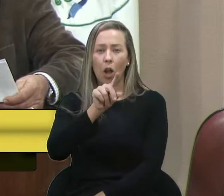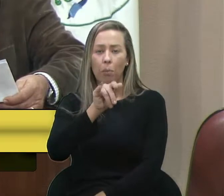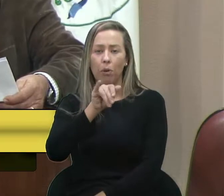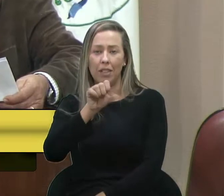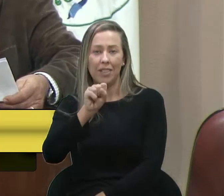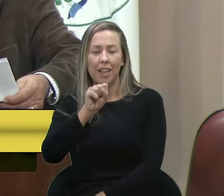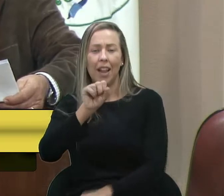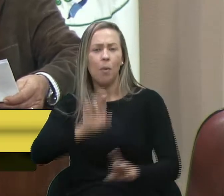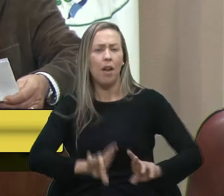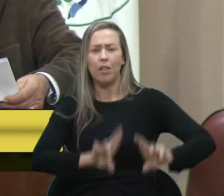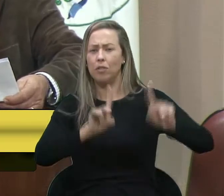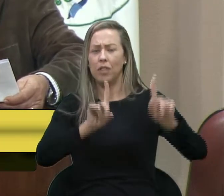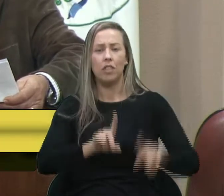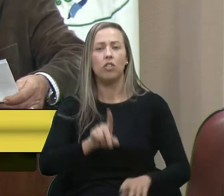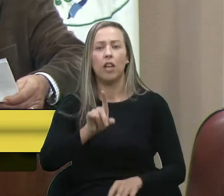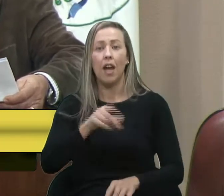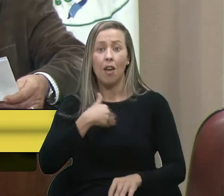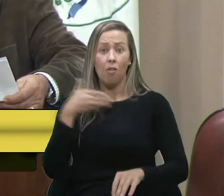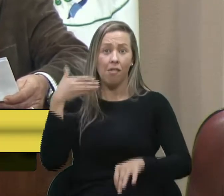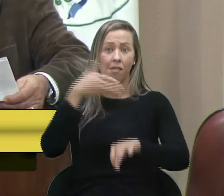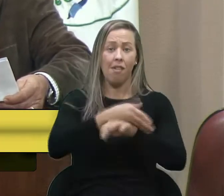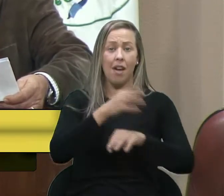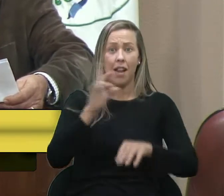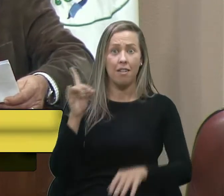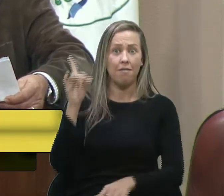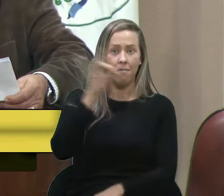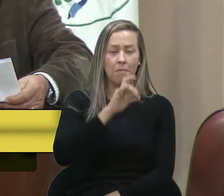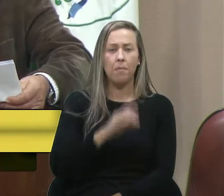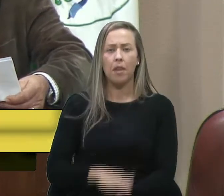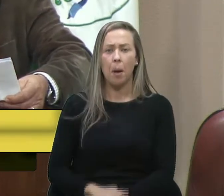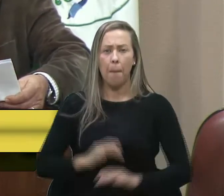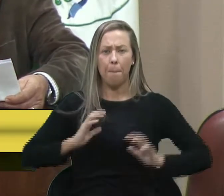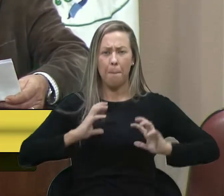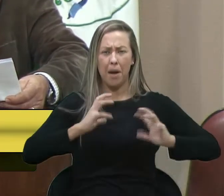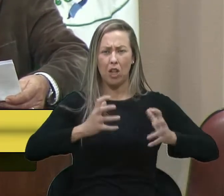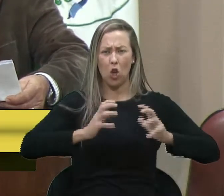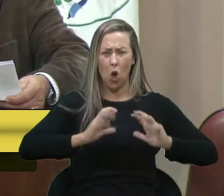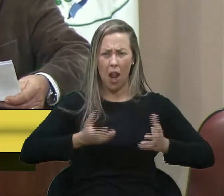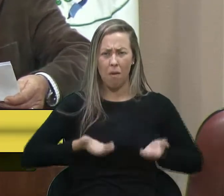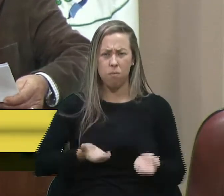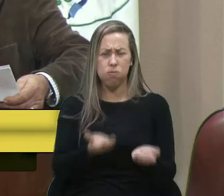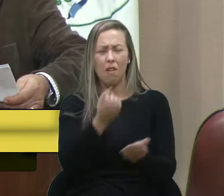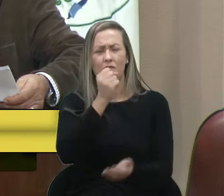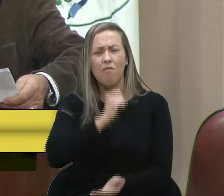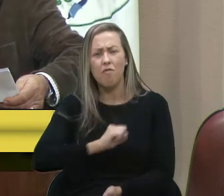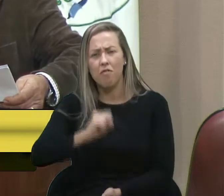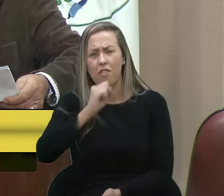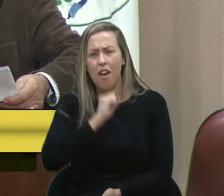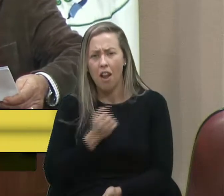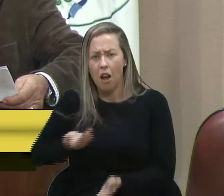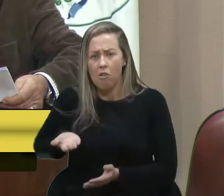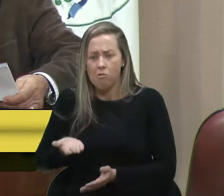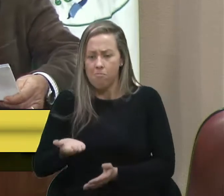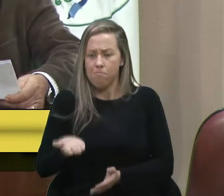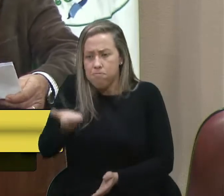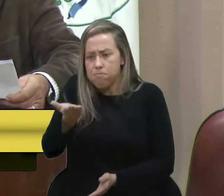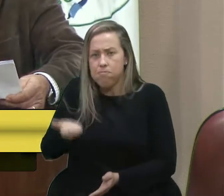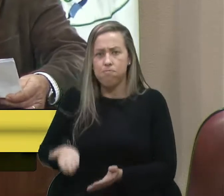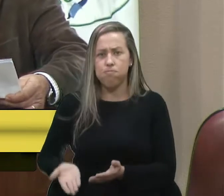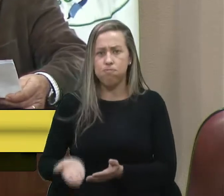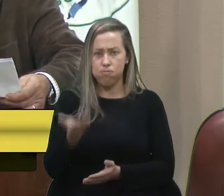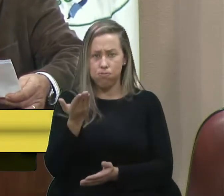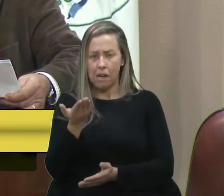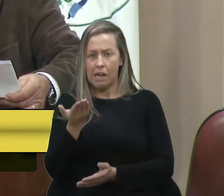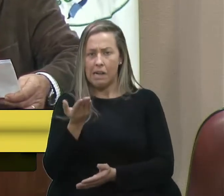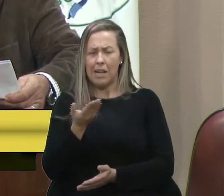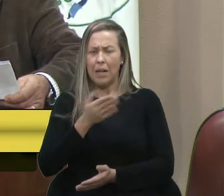que se eu fosse lá era muito terrível. Uma patrola bem velha, uma carregadeira meio pau, como